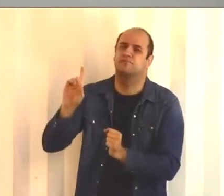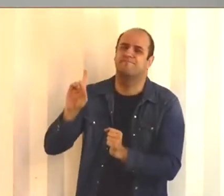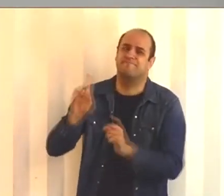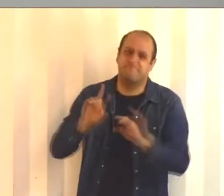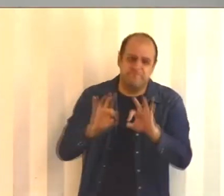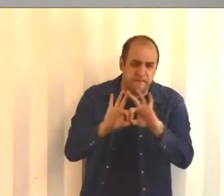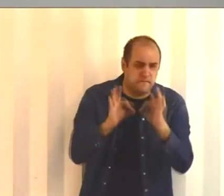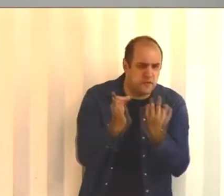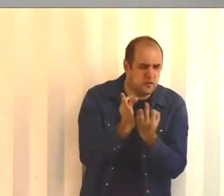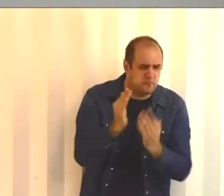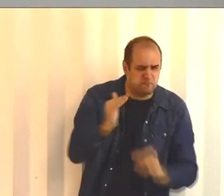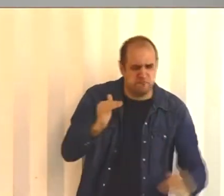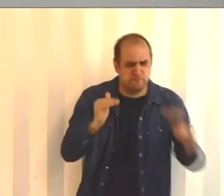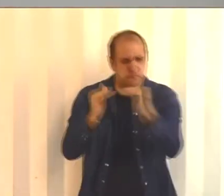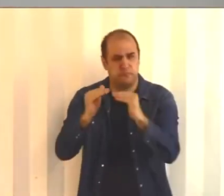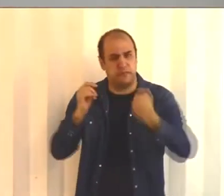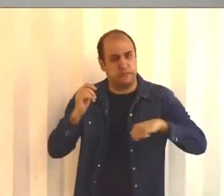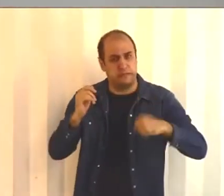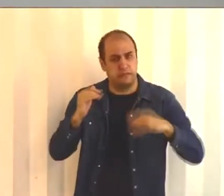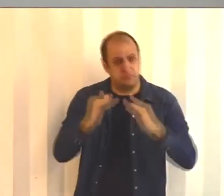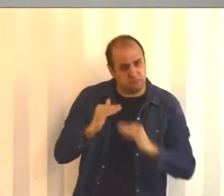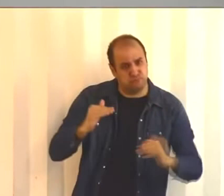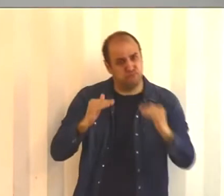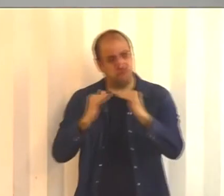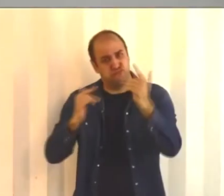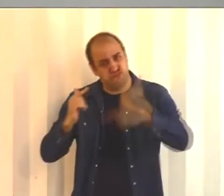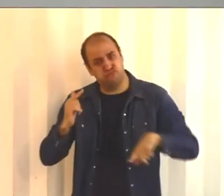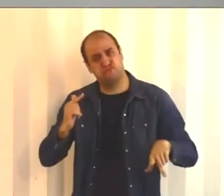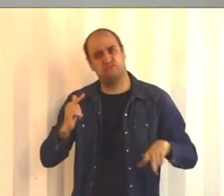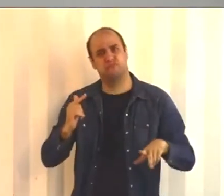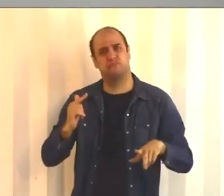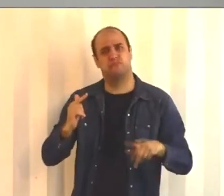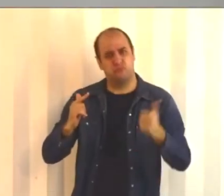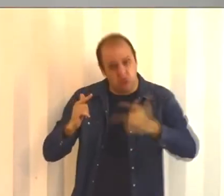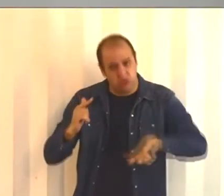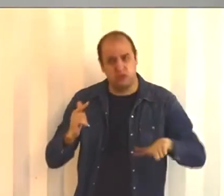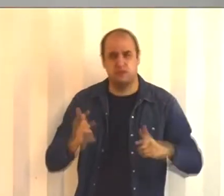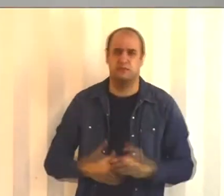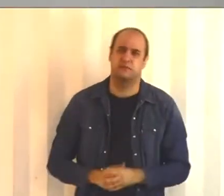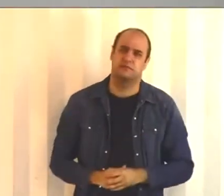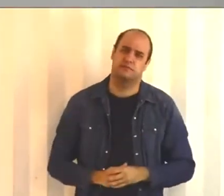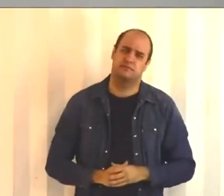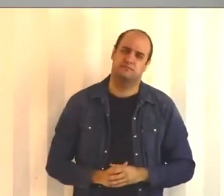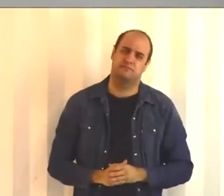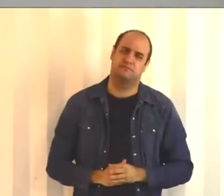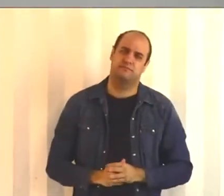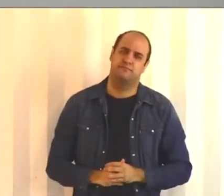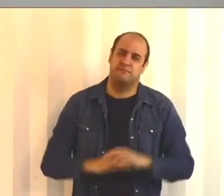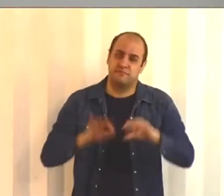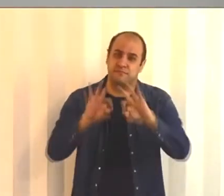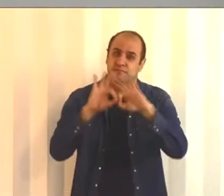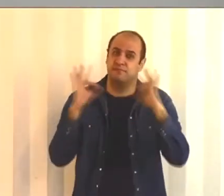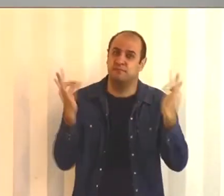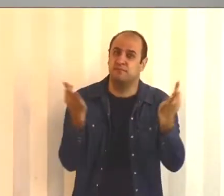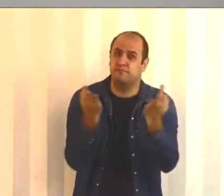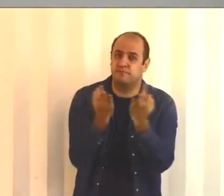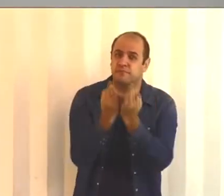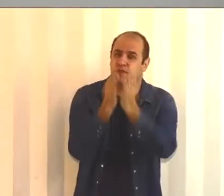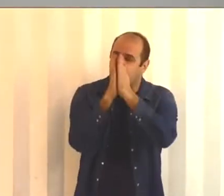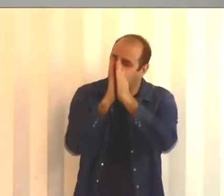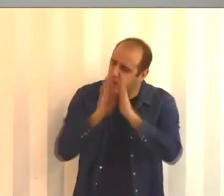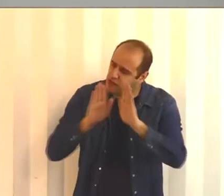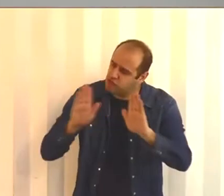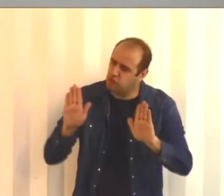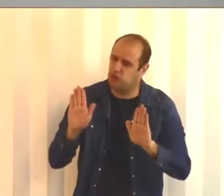famílias precisam converterem-se ao seu Senhor. A nossa família é um lugar de